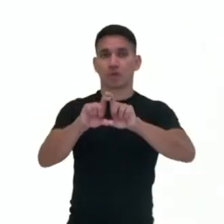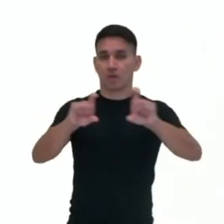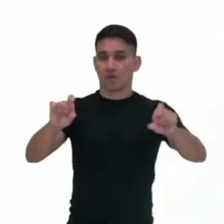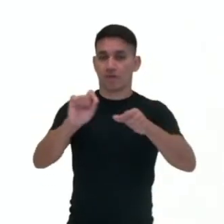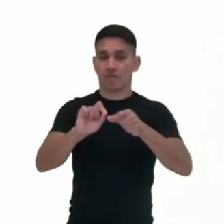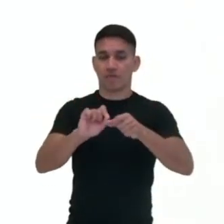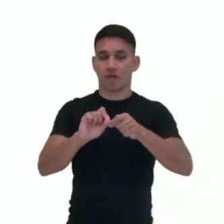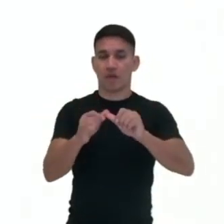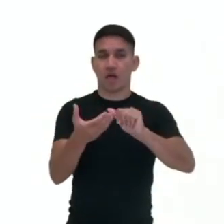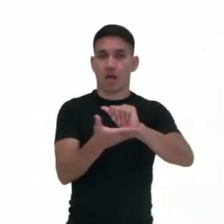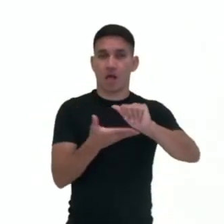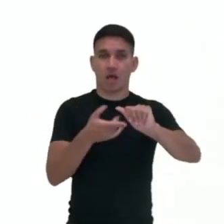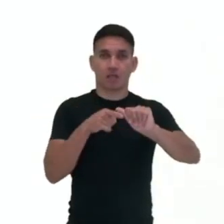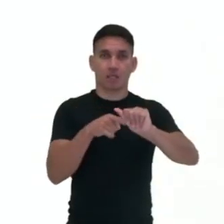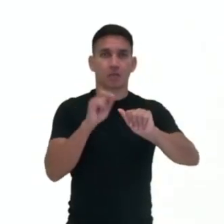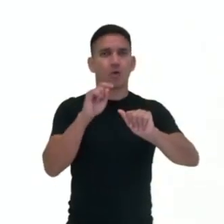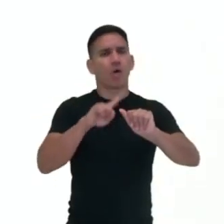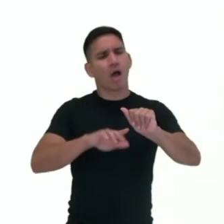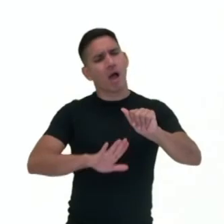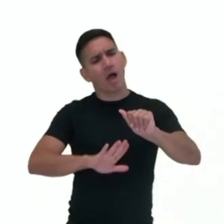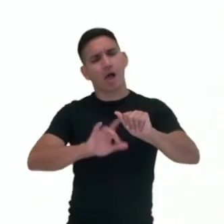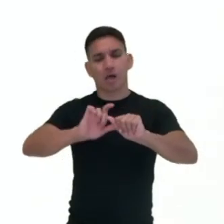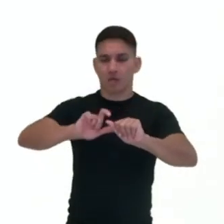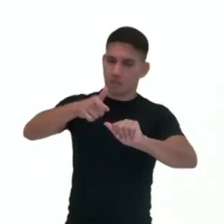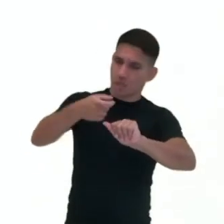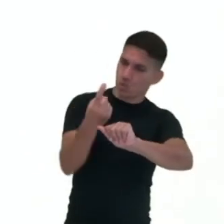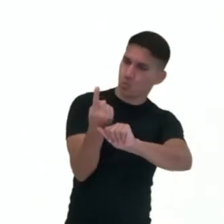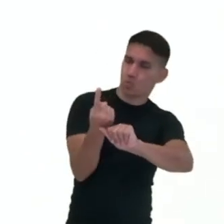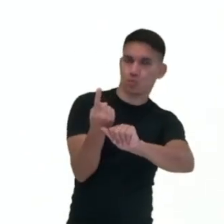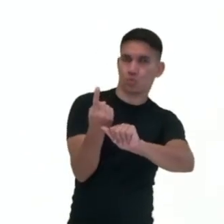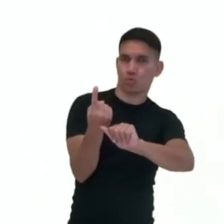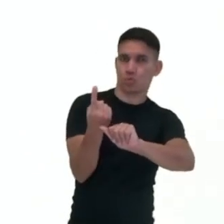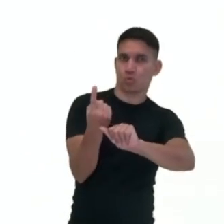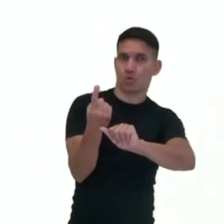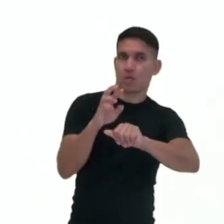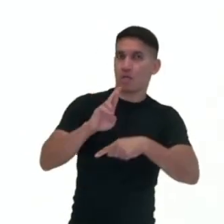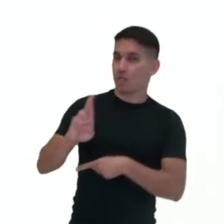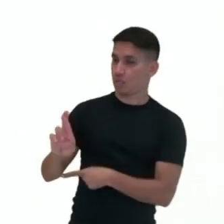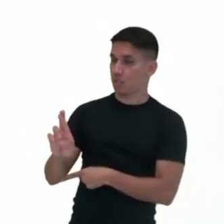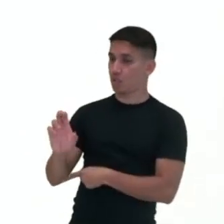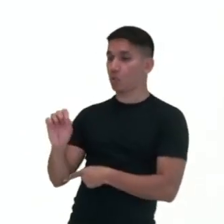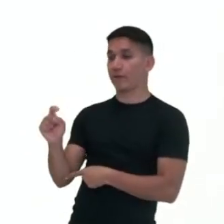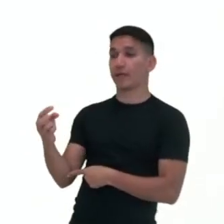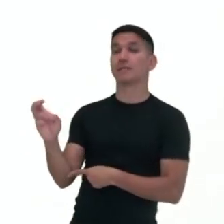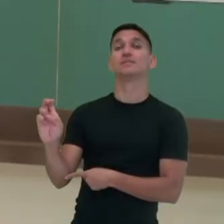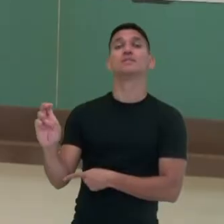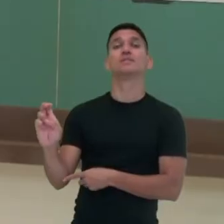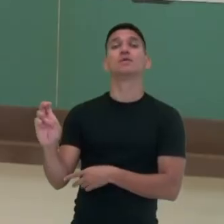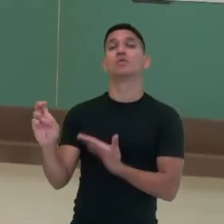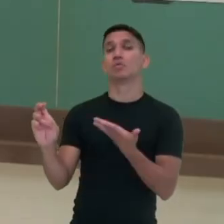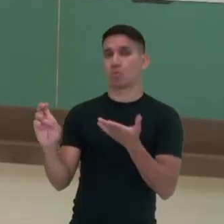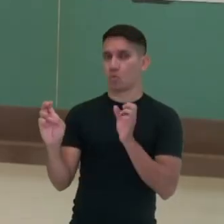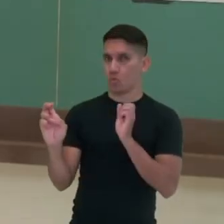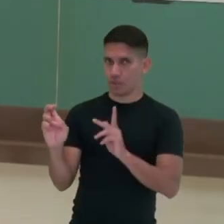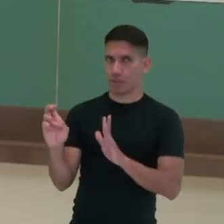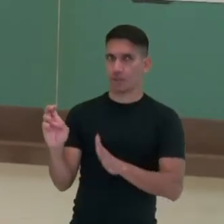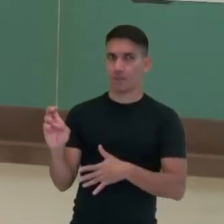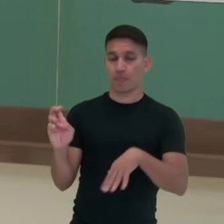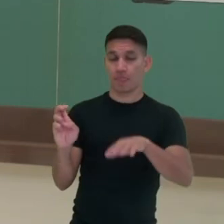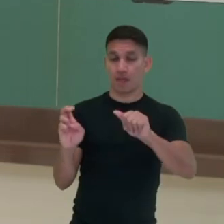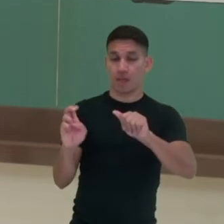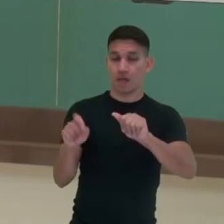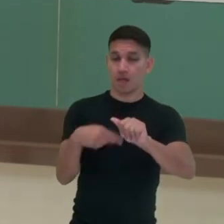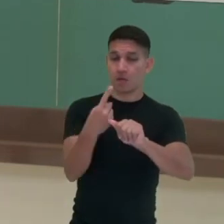base. A elevado na 1 resulta em 5. Então, ó, A elevado na